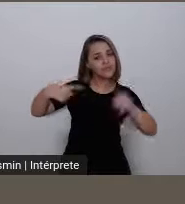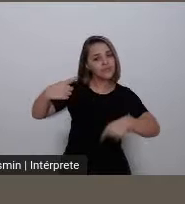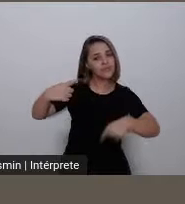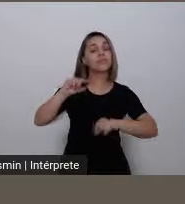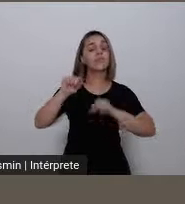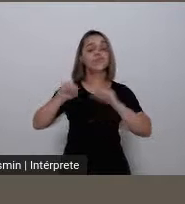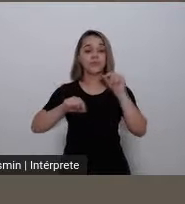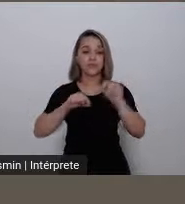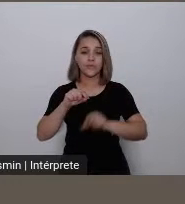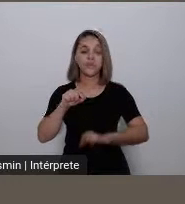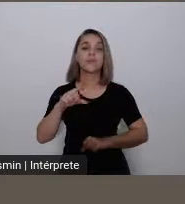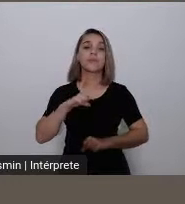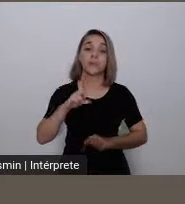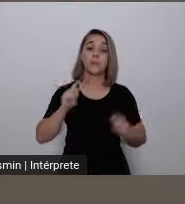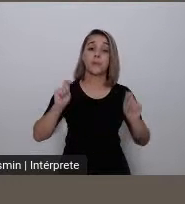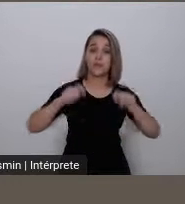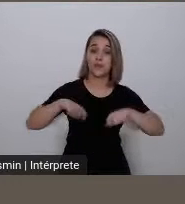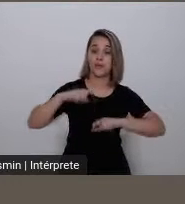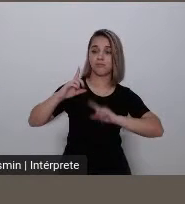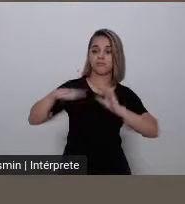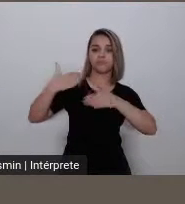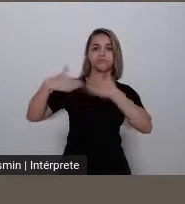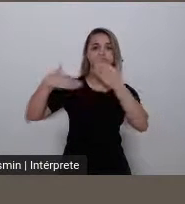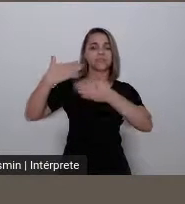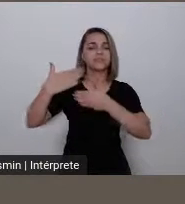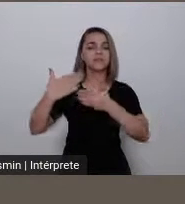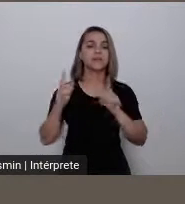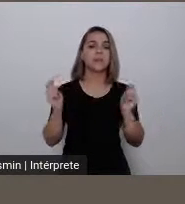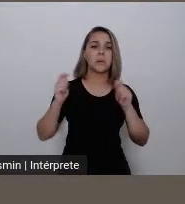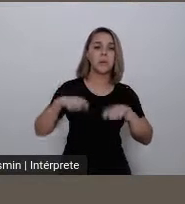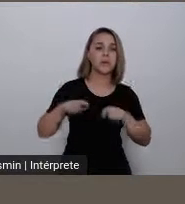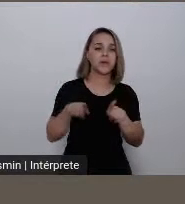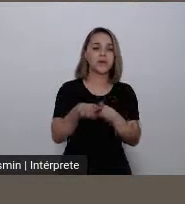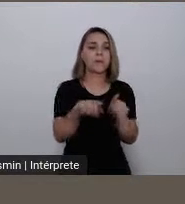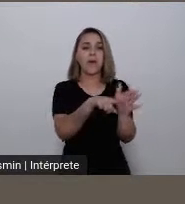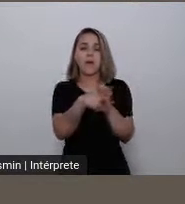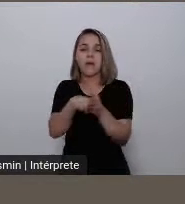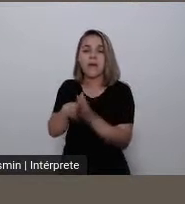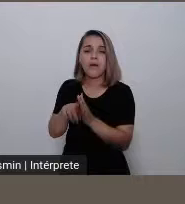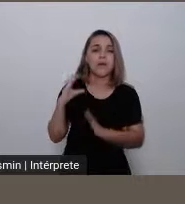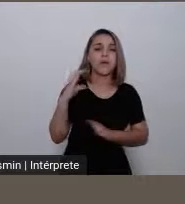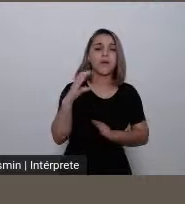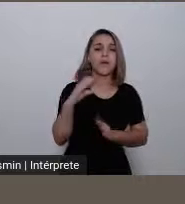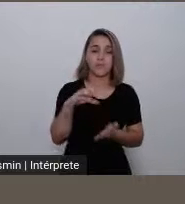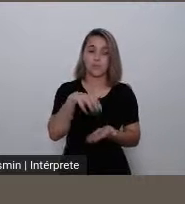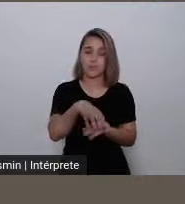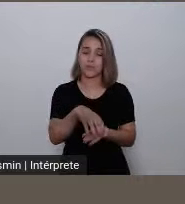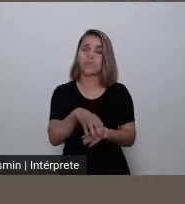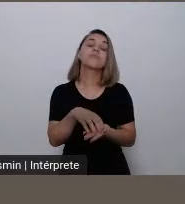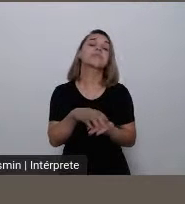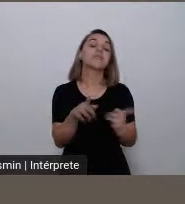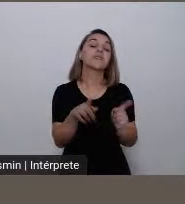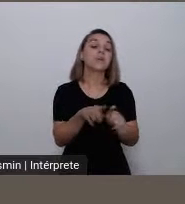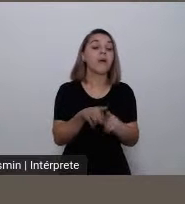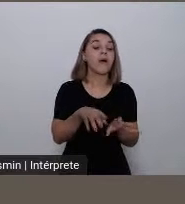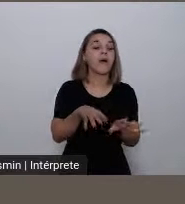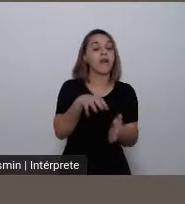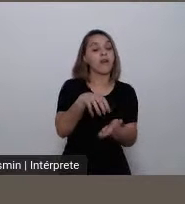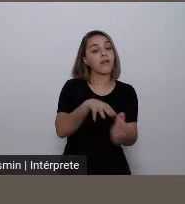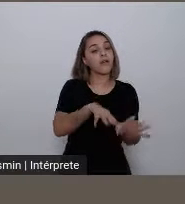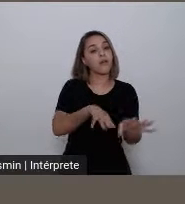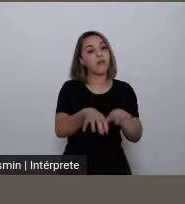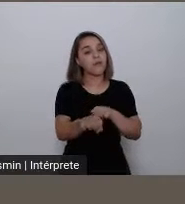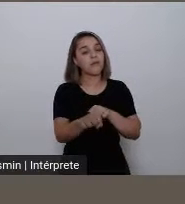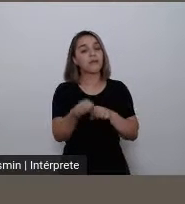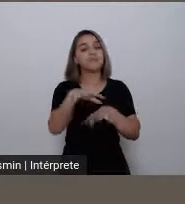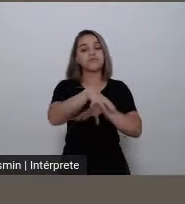MAC, foi possível avançar como unidade de pesquisa e ensino, em especial como polo de formação especializada nas diversas